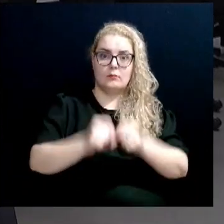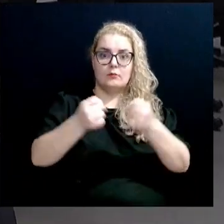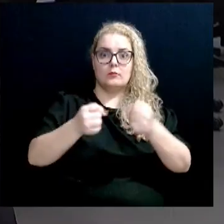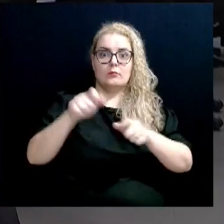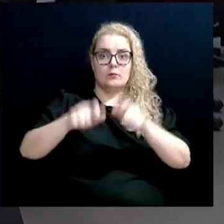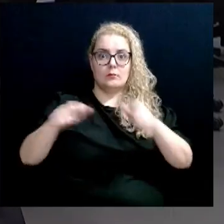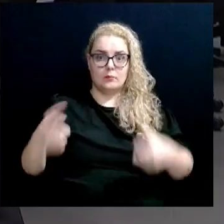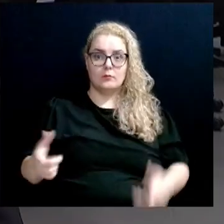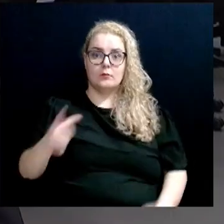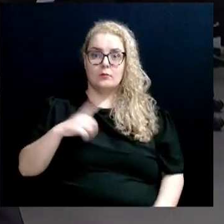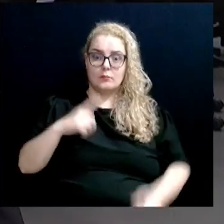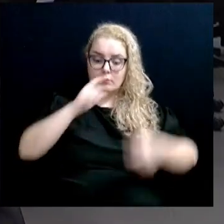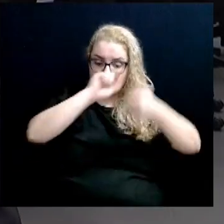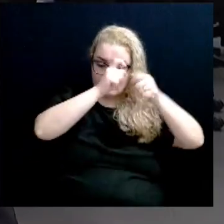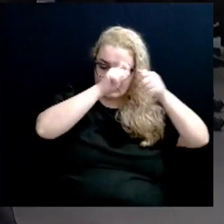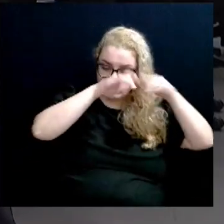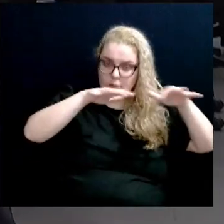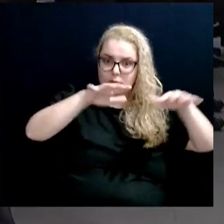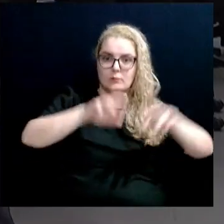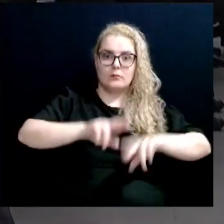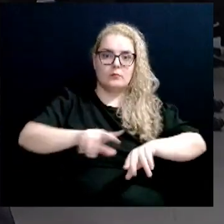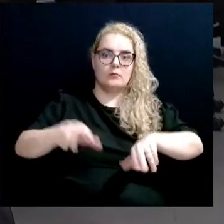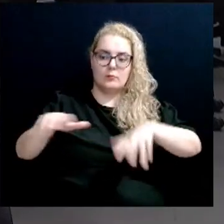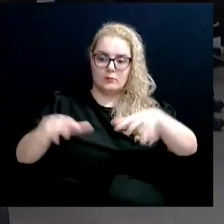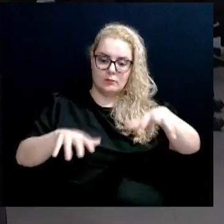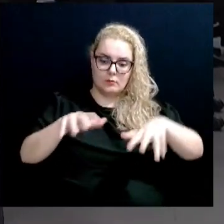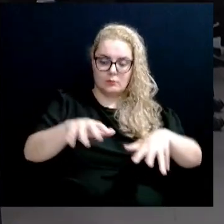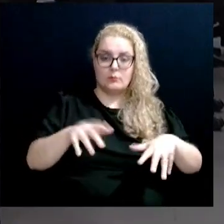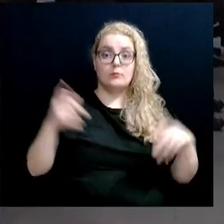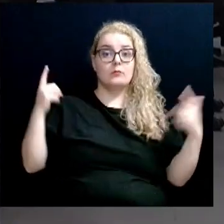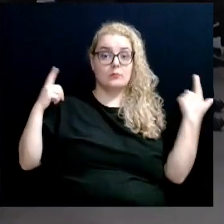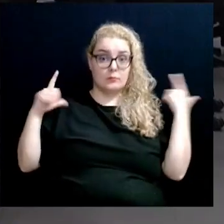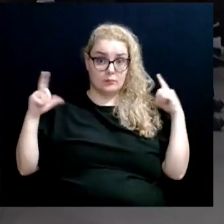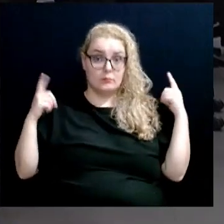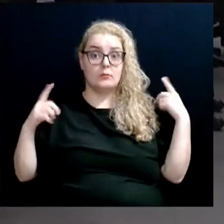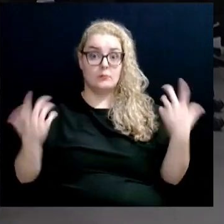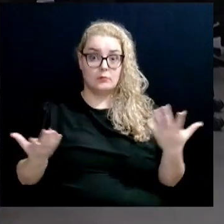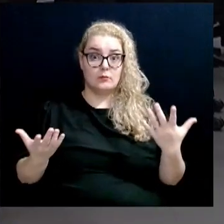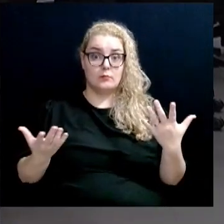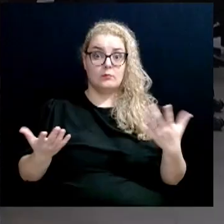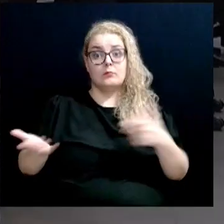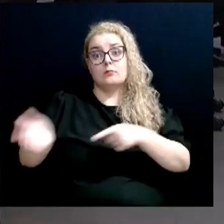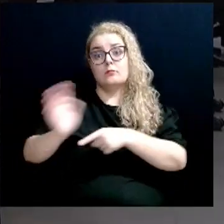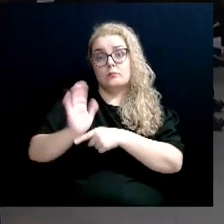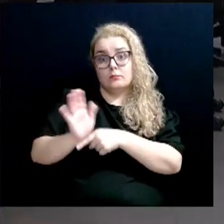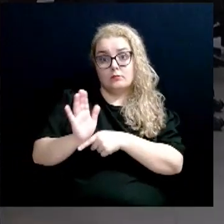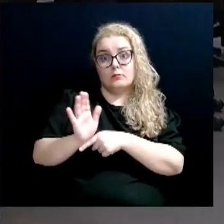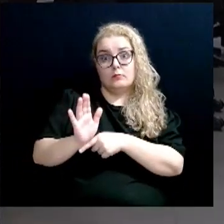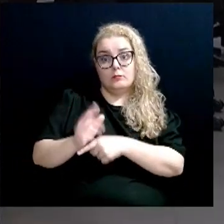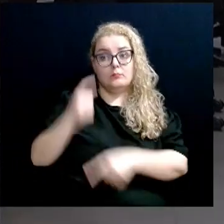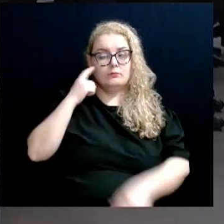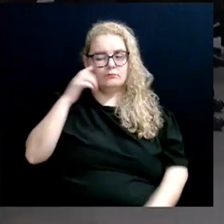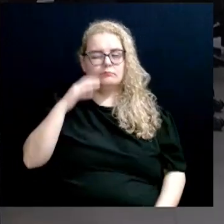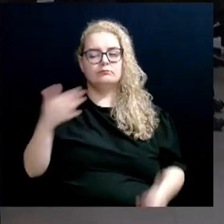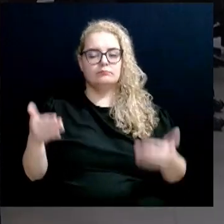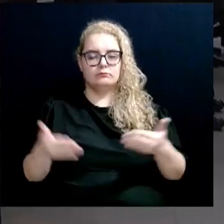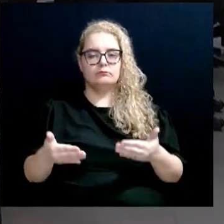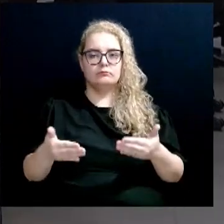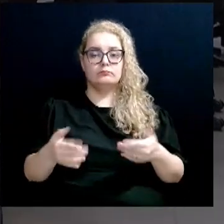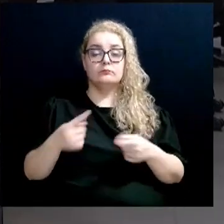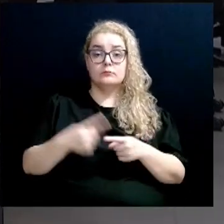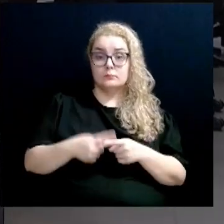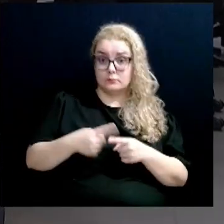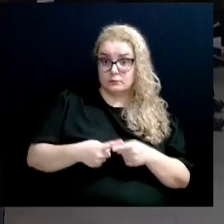transtorno do espectro autista em vários setores de lazer, né? Mas o cinema foi o que nós pensamos agora, porque é um